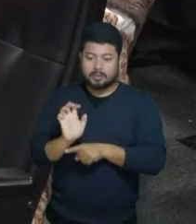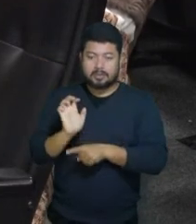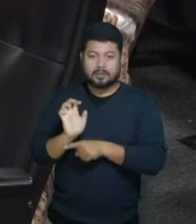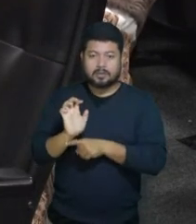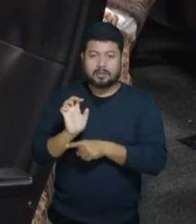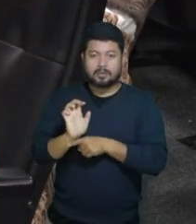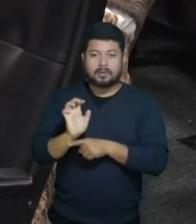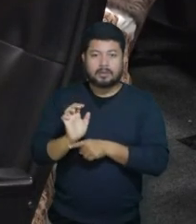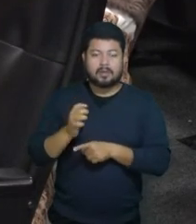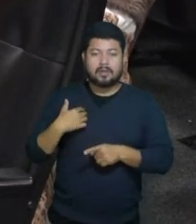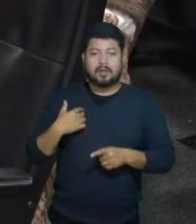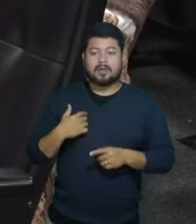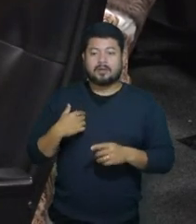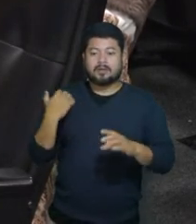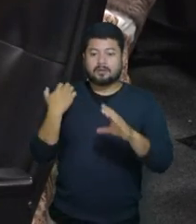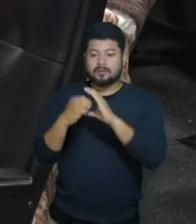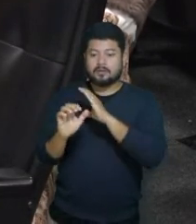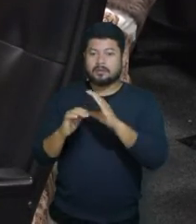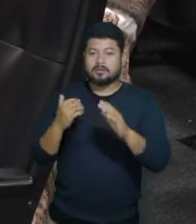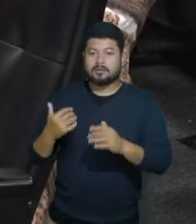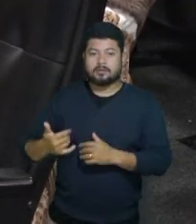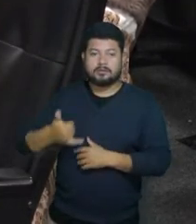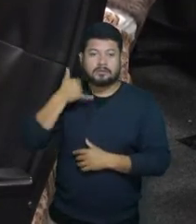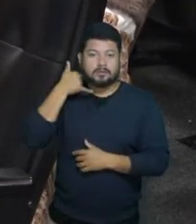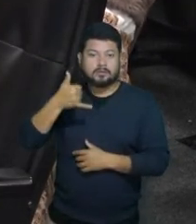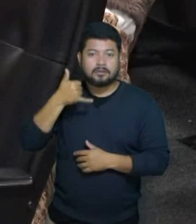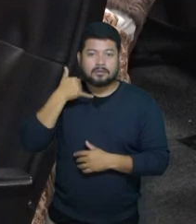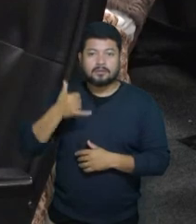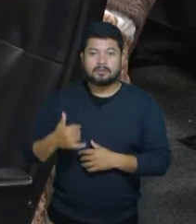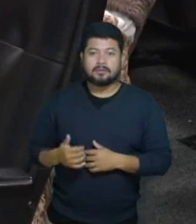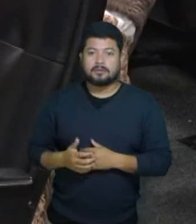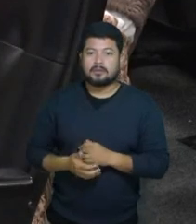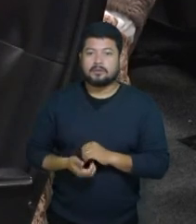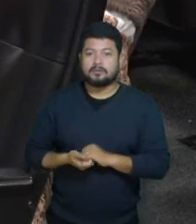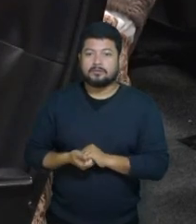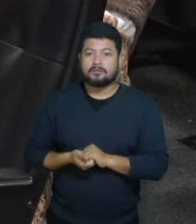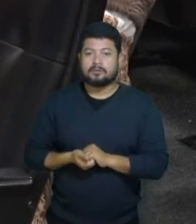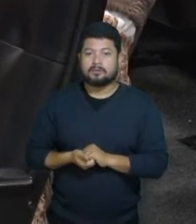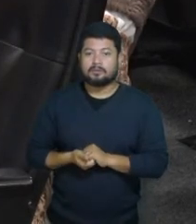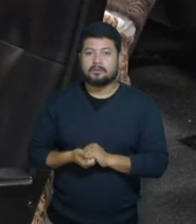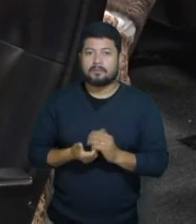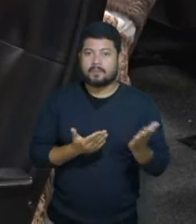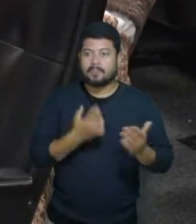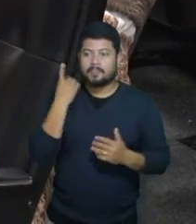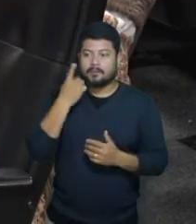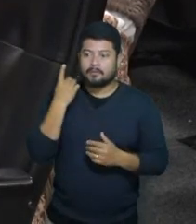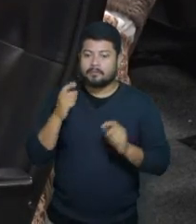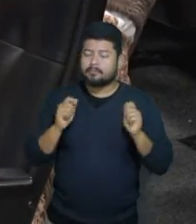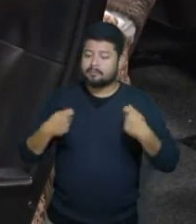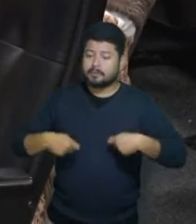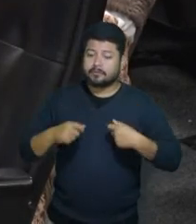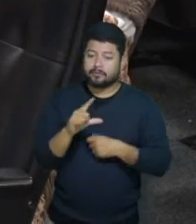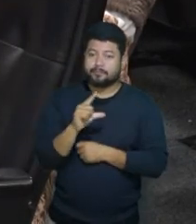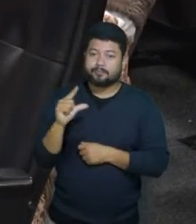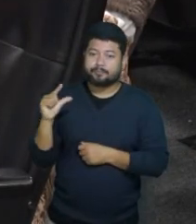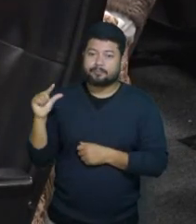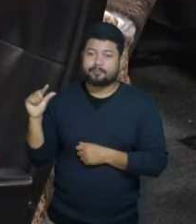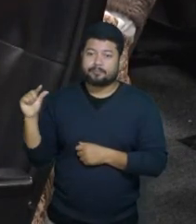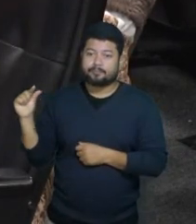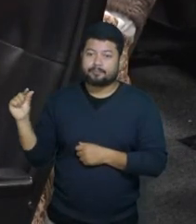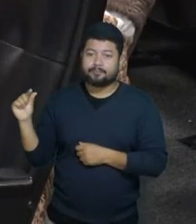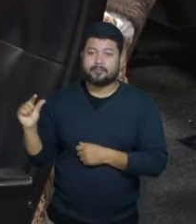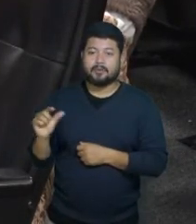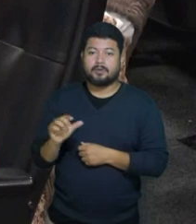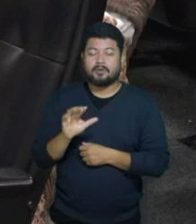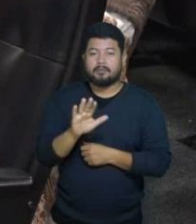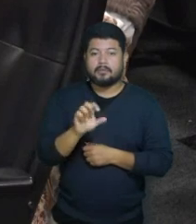e-mail, telefone, então, assim, a gente está à disposição. O deputado Marquito, que infelizmente ele se ausentou, mas se tiver